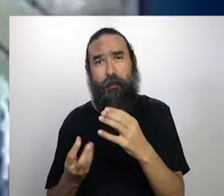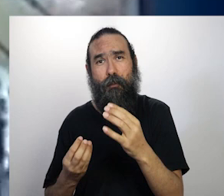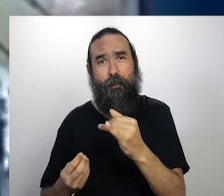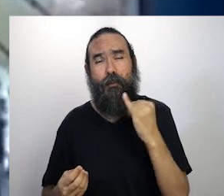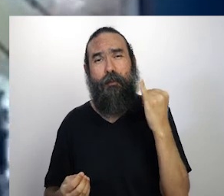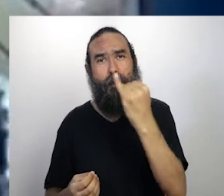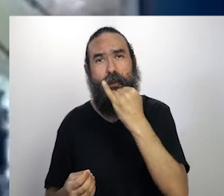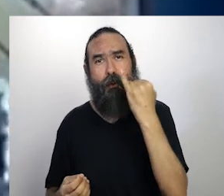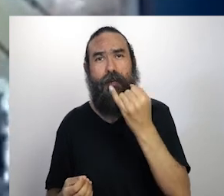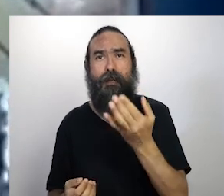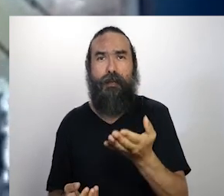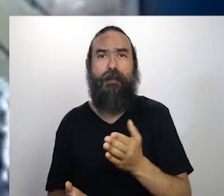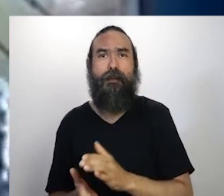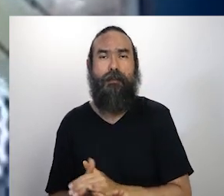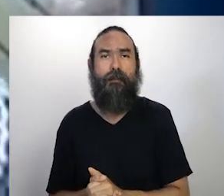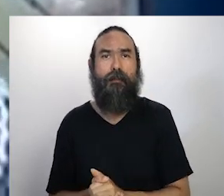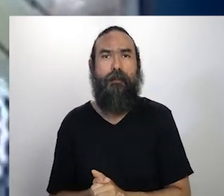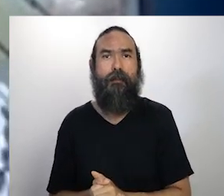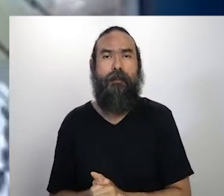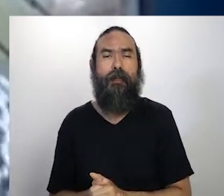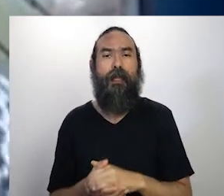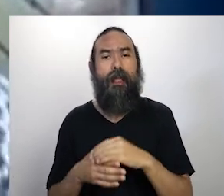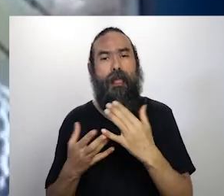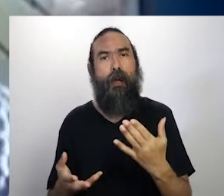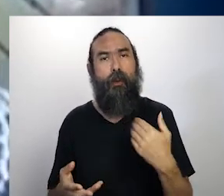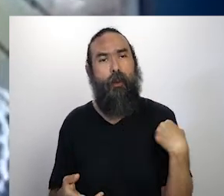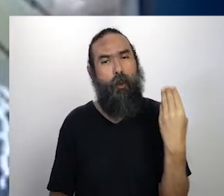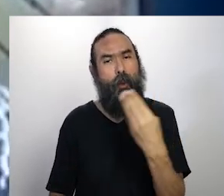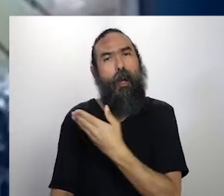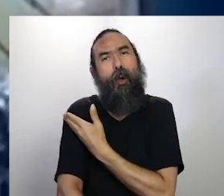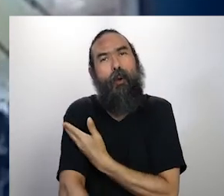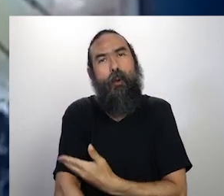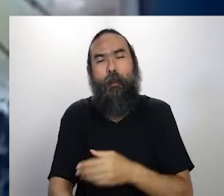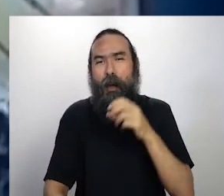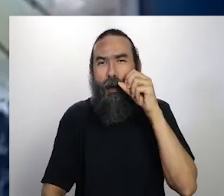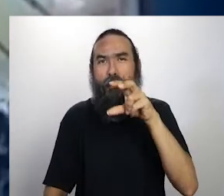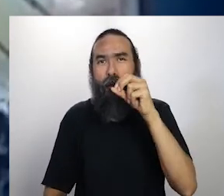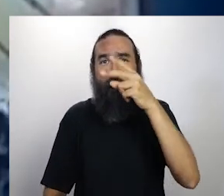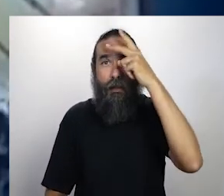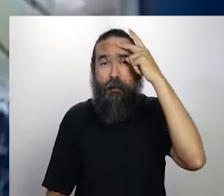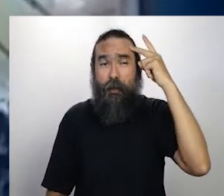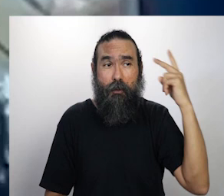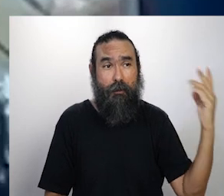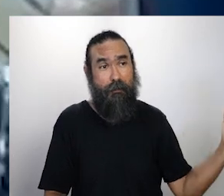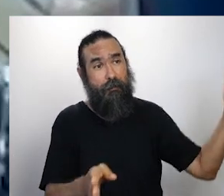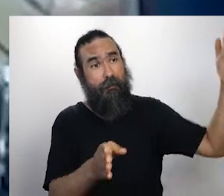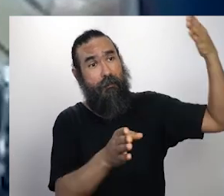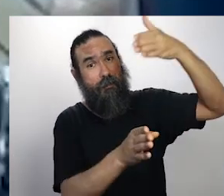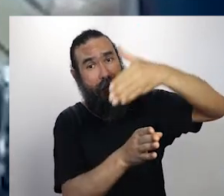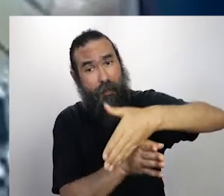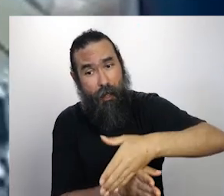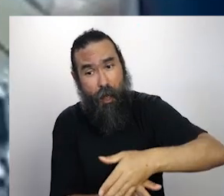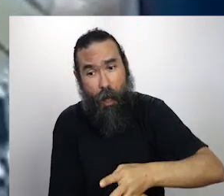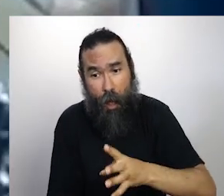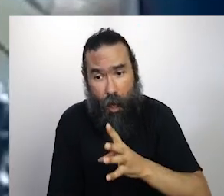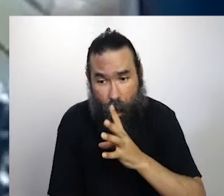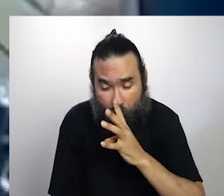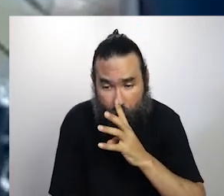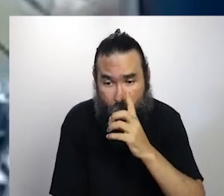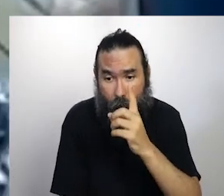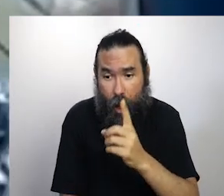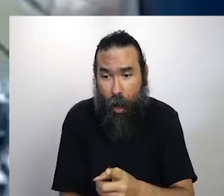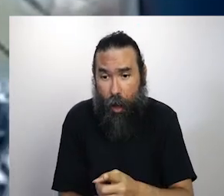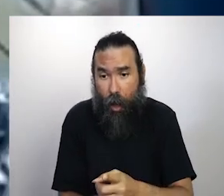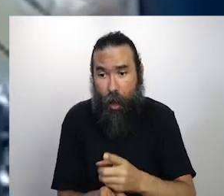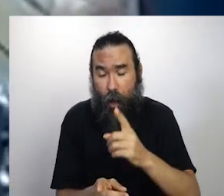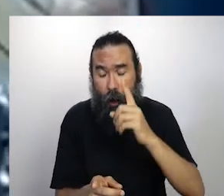muito importante isso, né? Então, é comum esse relato de as pessoas aprenderem a partir do encontro,